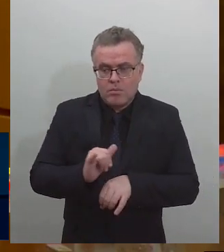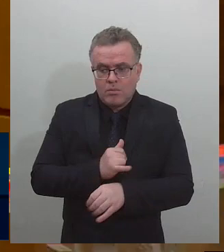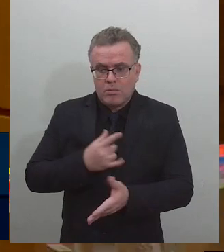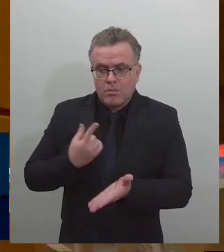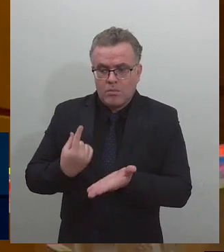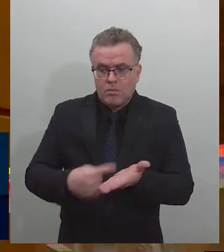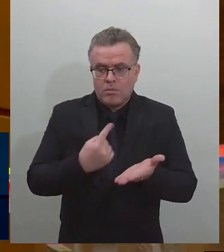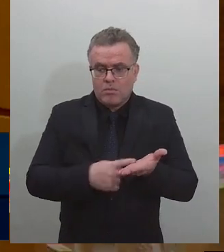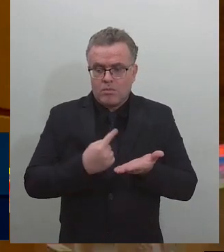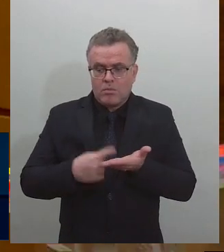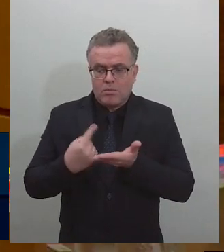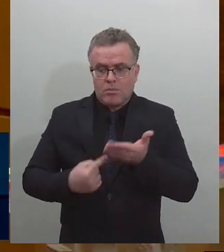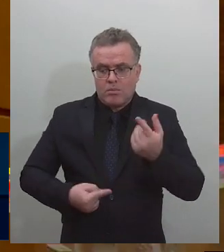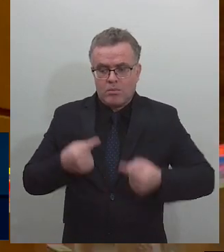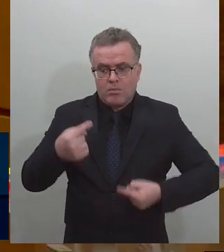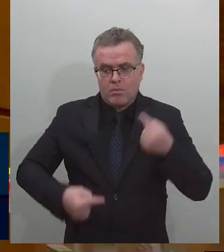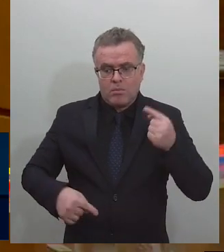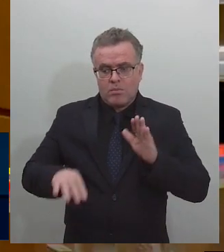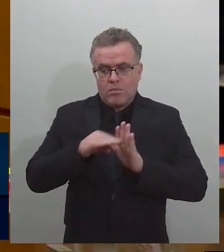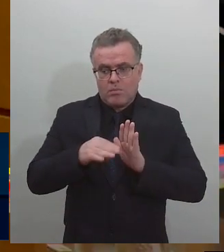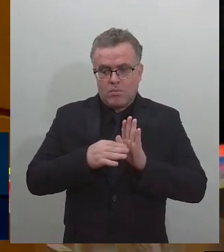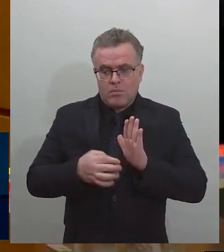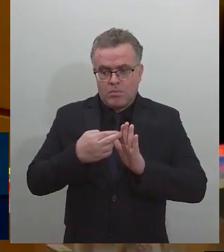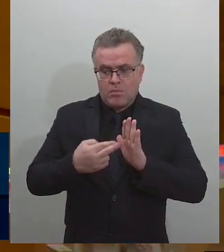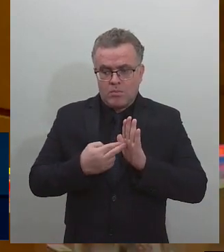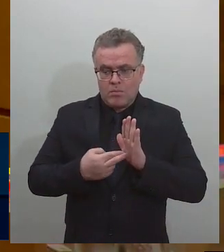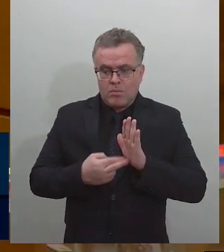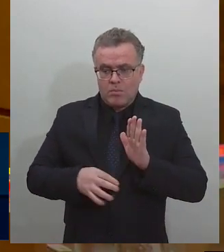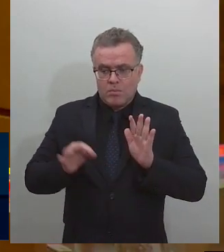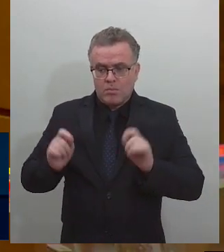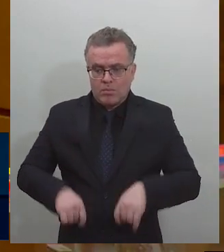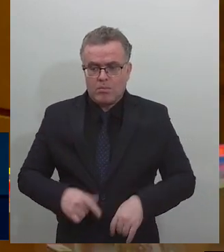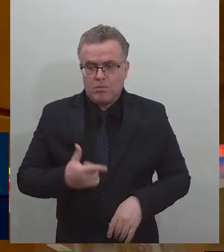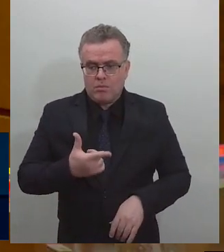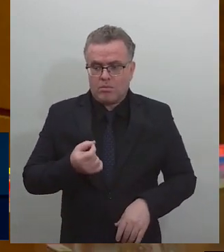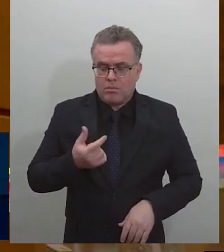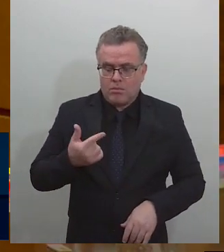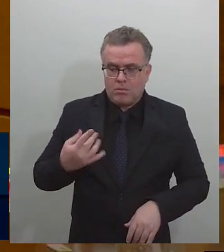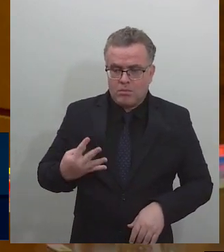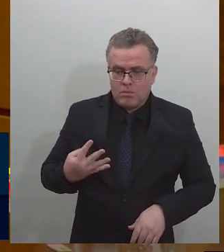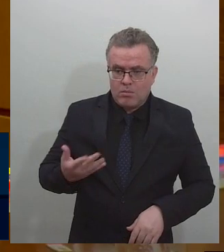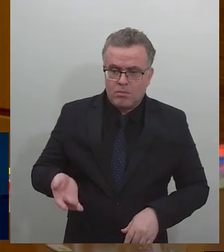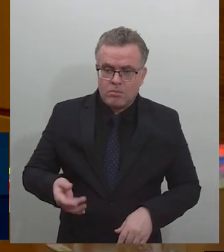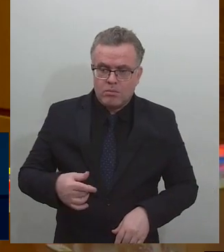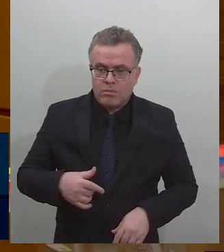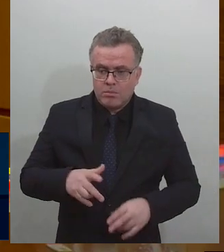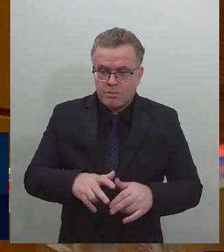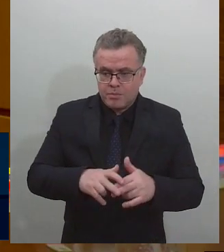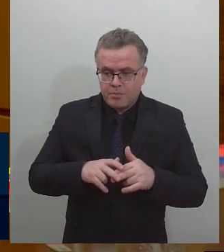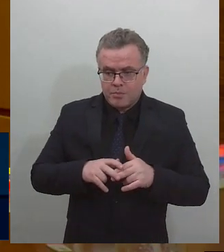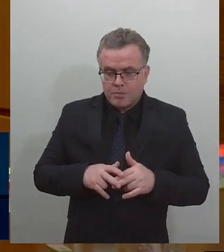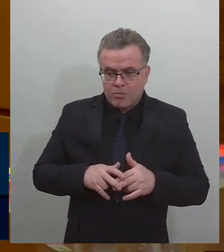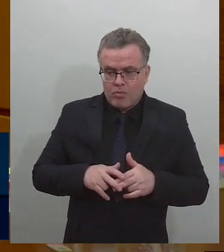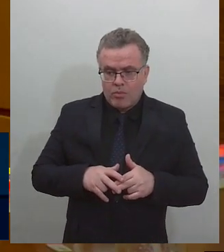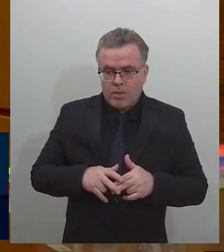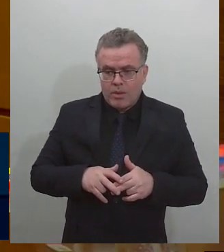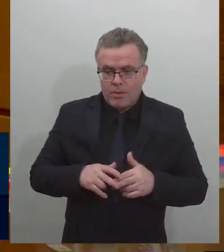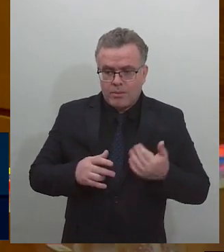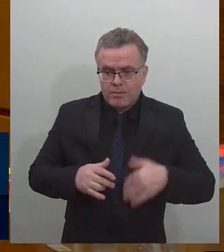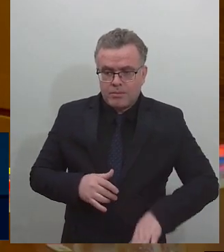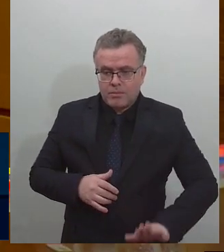as eleições de 2024. Dessa forma, me coloquei oficialmente